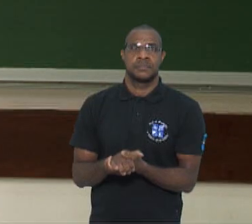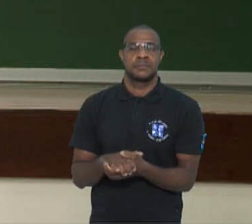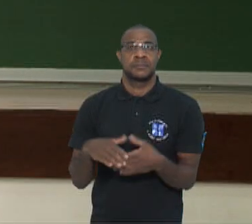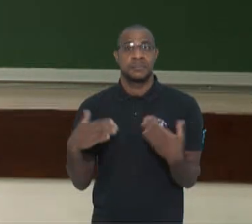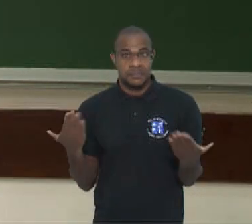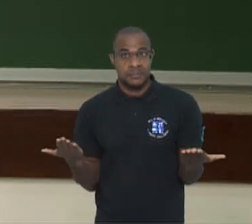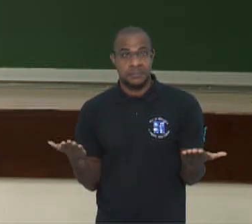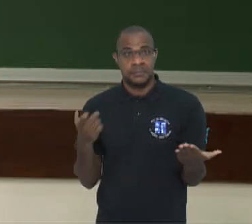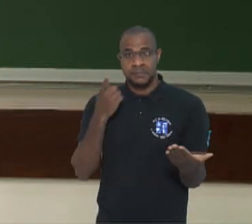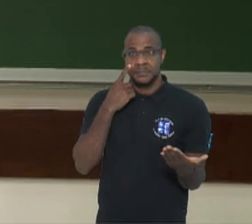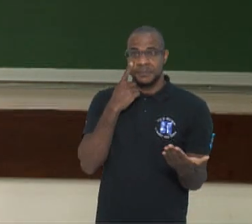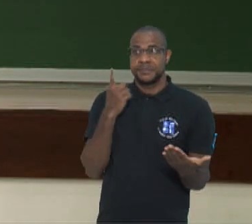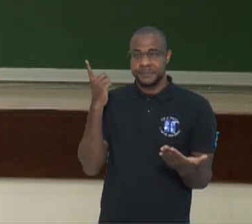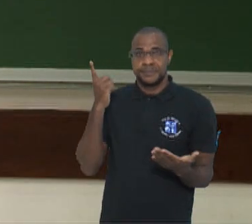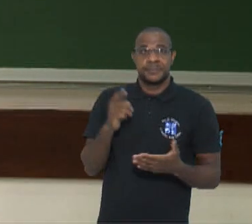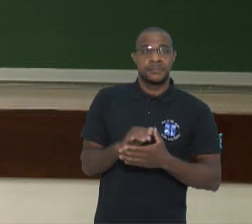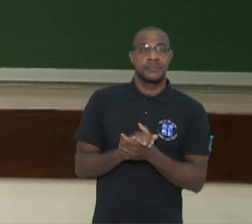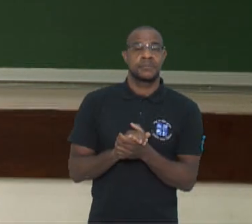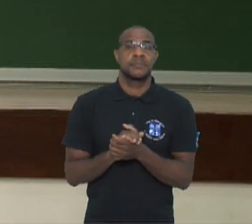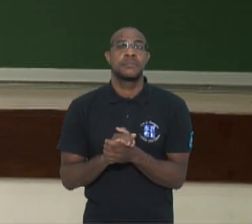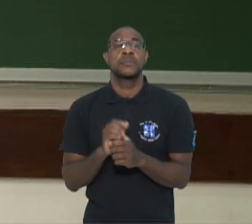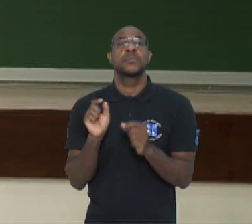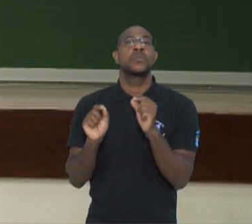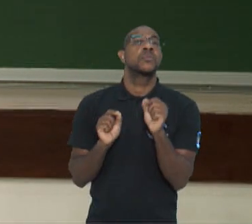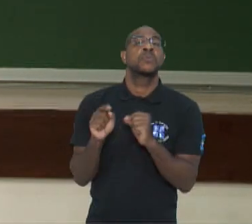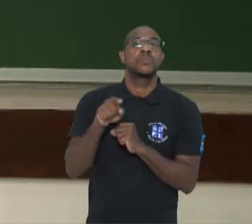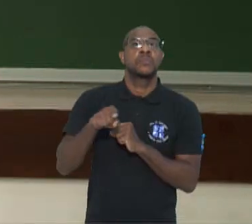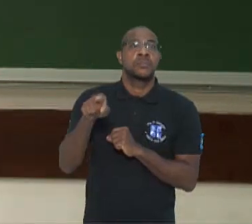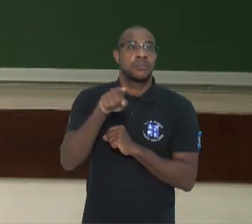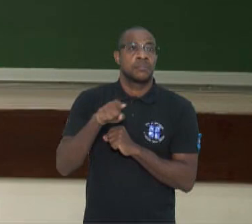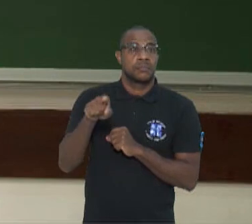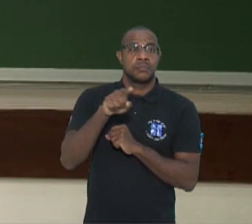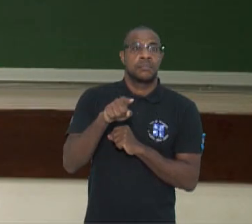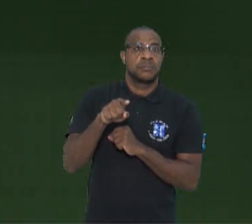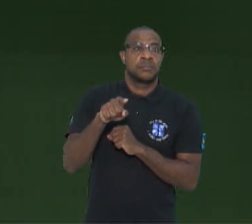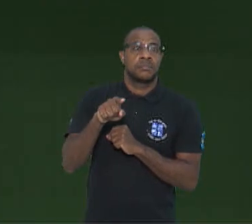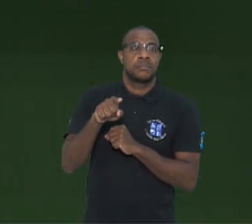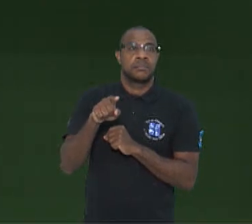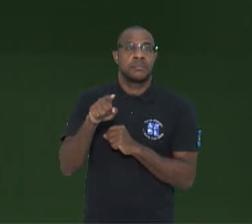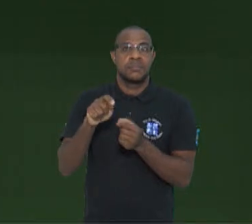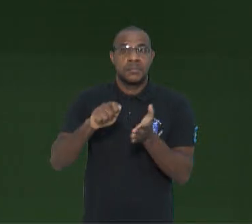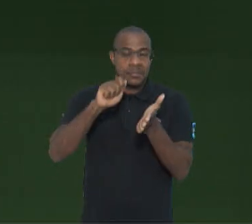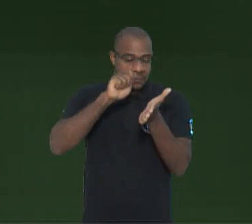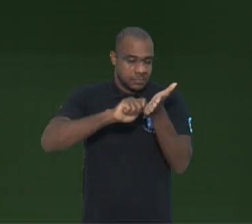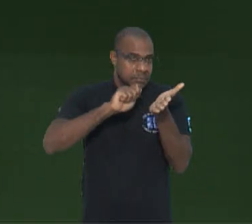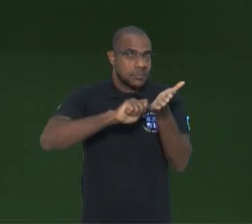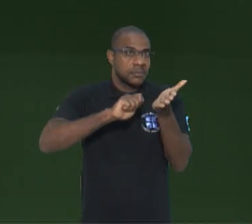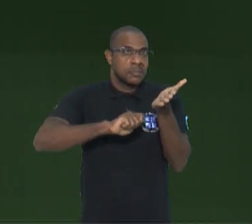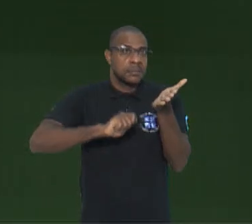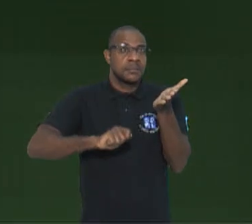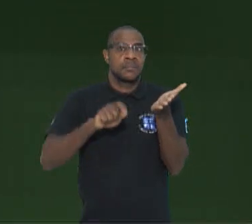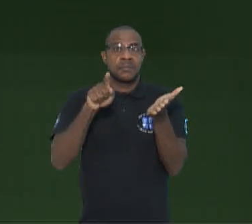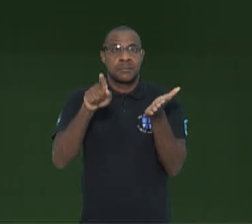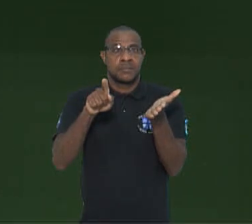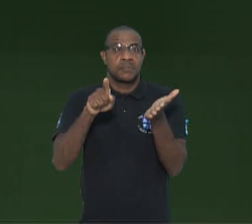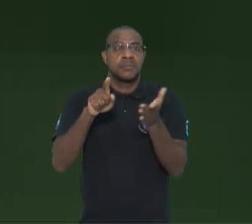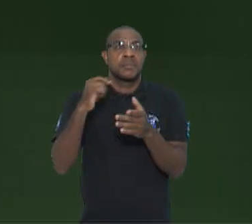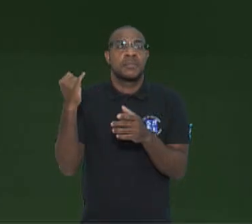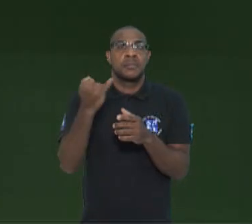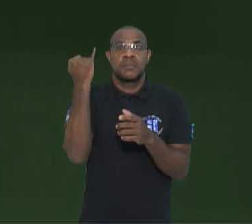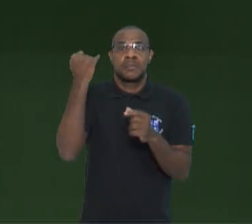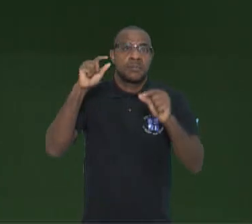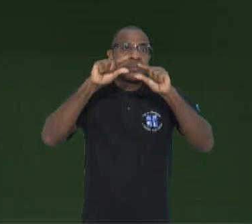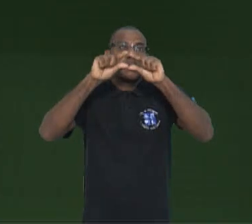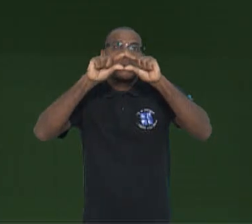Vamos lá então? Então, o que vocês, se vocês anotaram, né, que é a importância